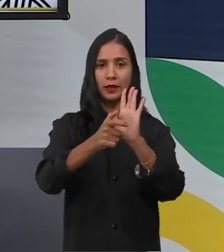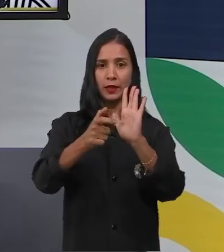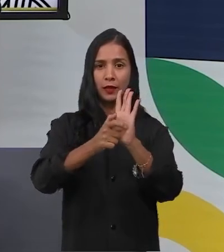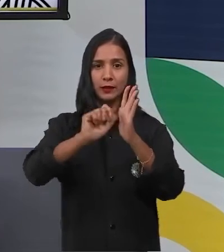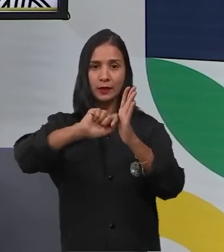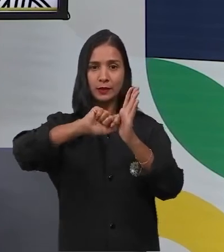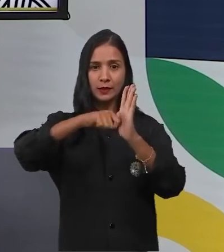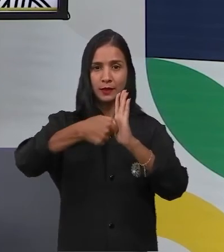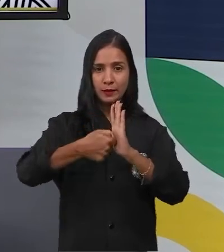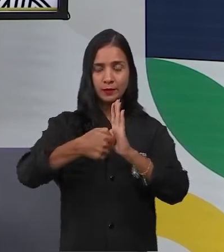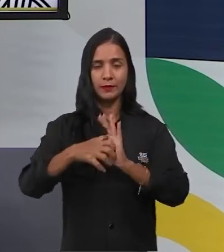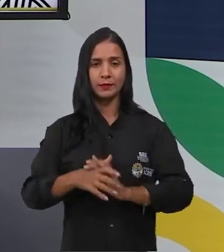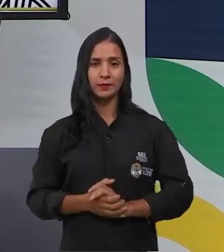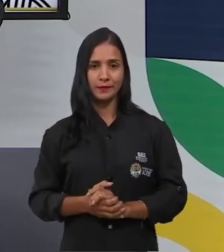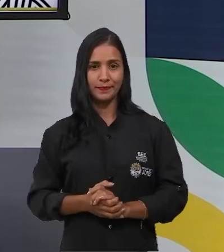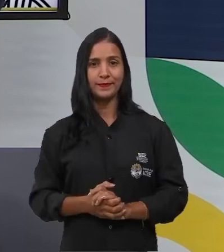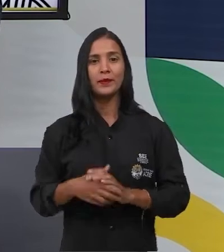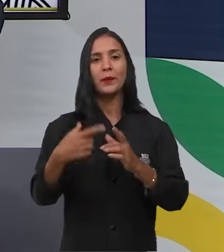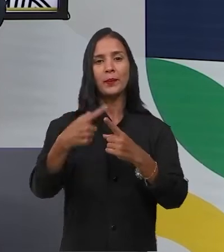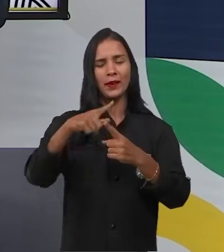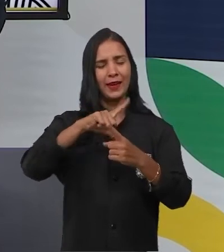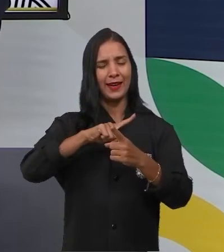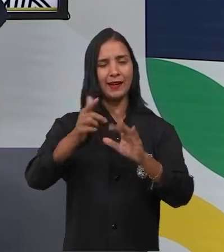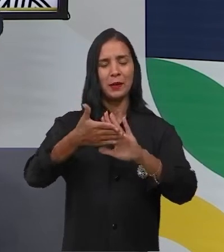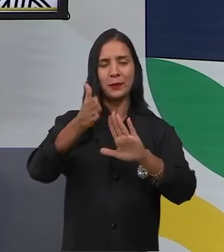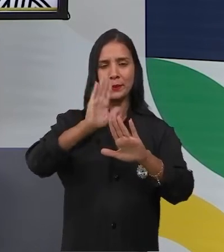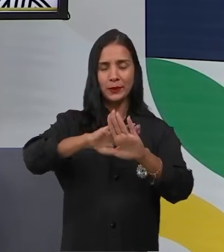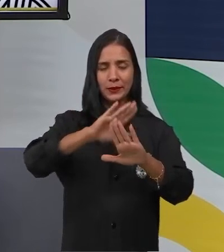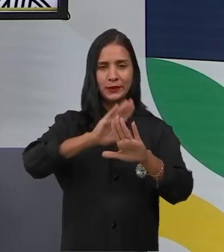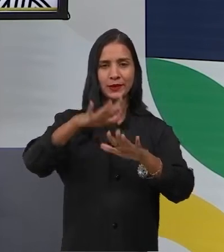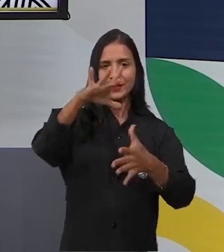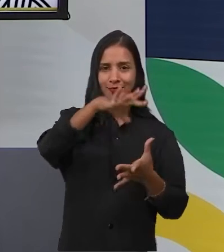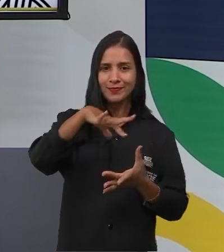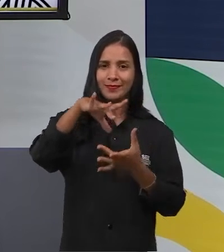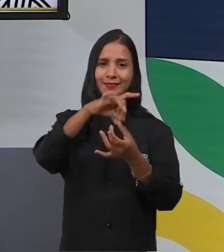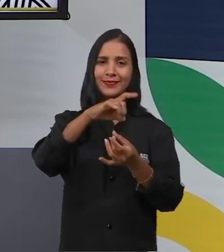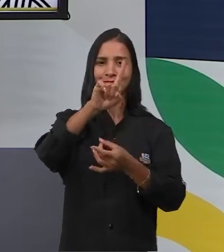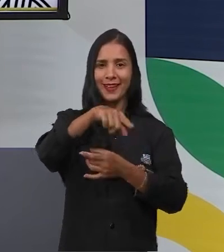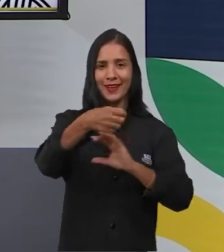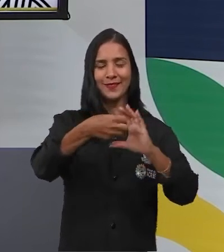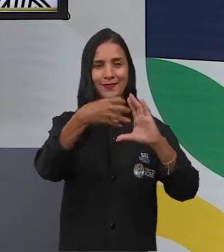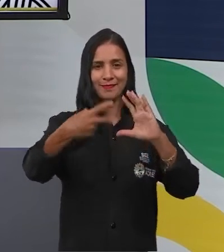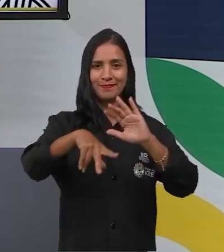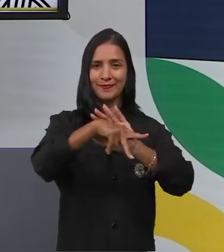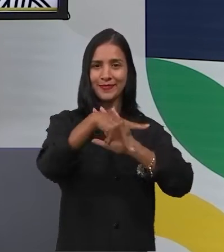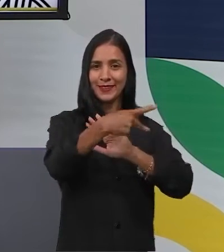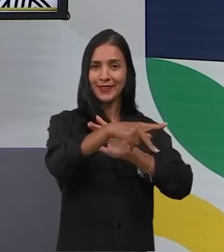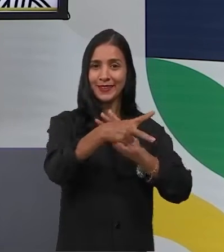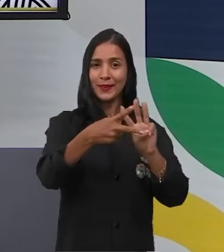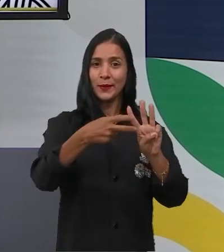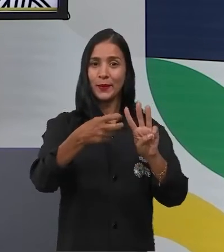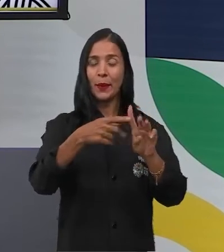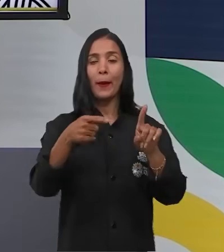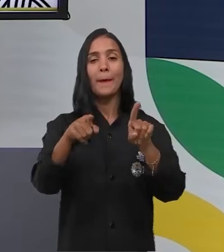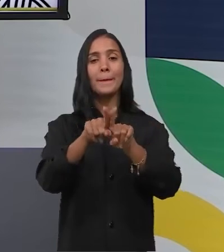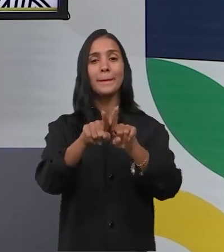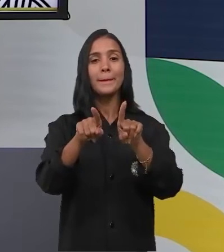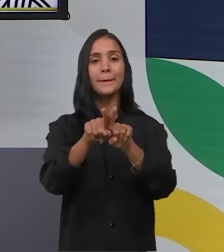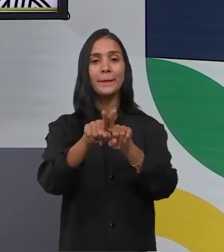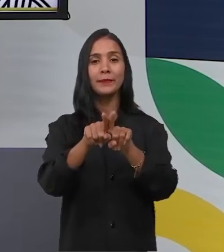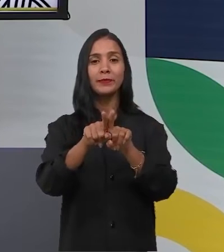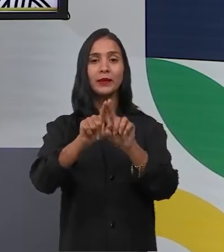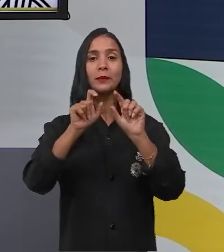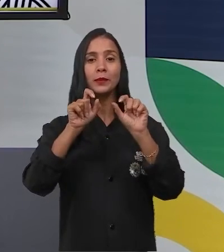Elas acabam sendo influenciadas, tem o seu simbolismo, essa parte mais espiritual, mas elas também acabam seguindo